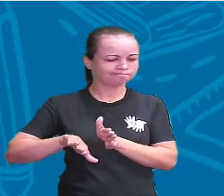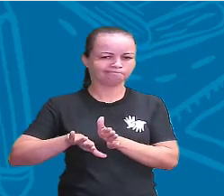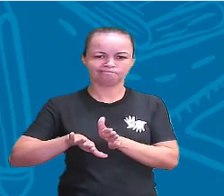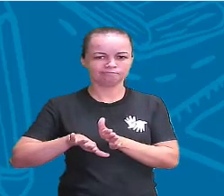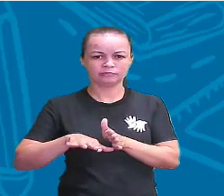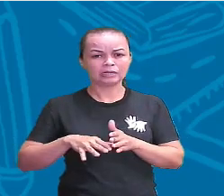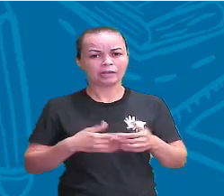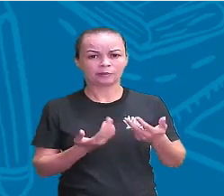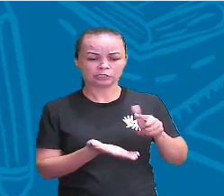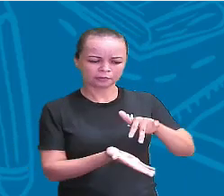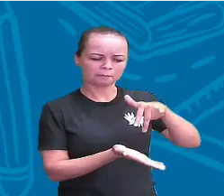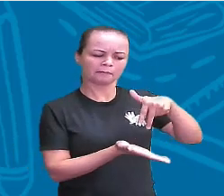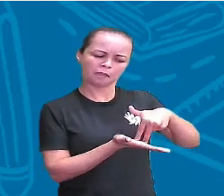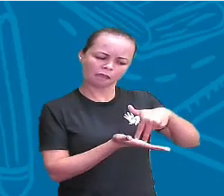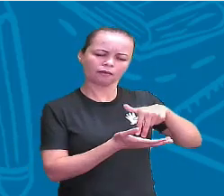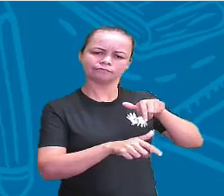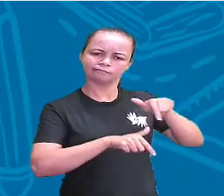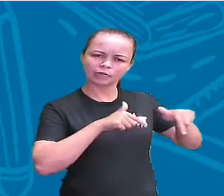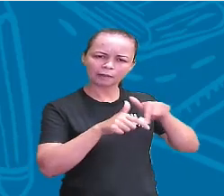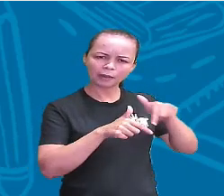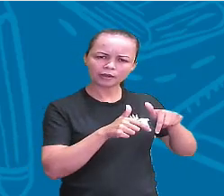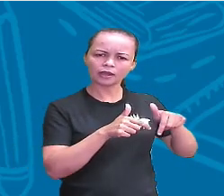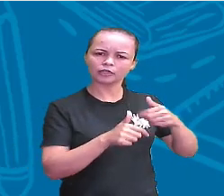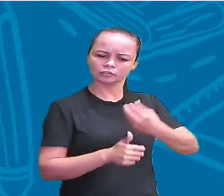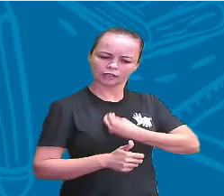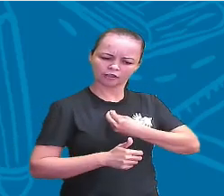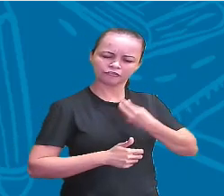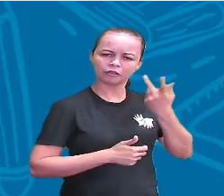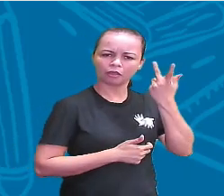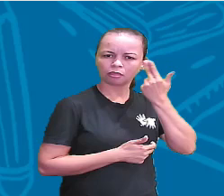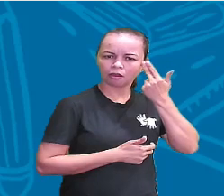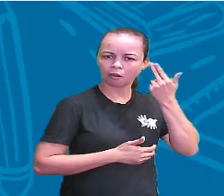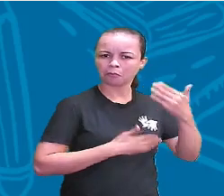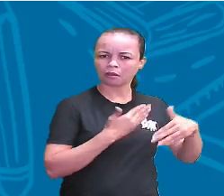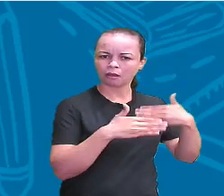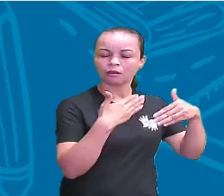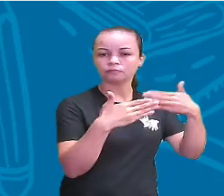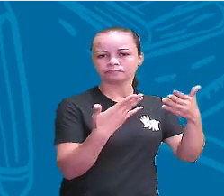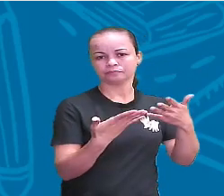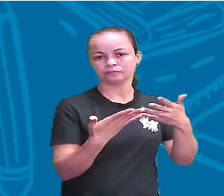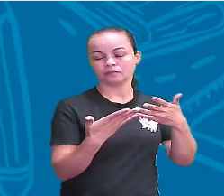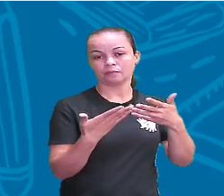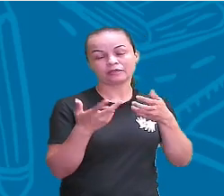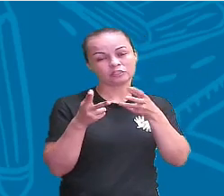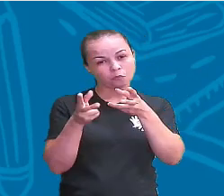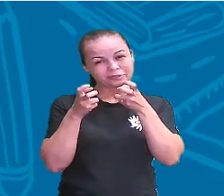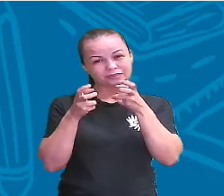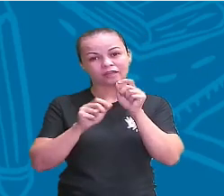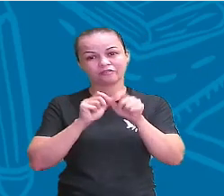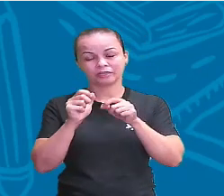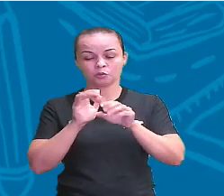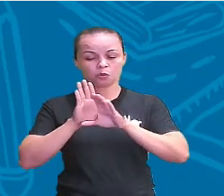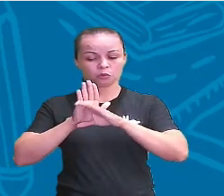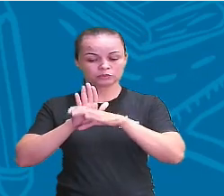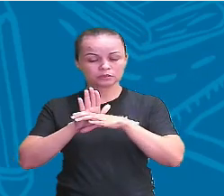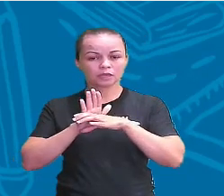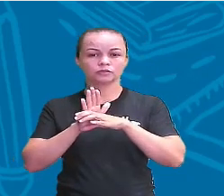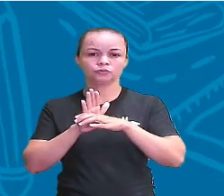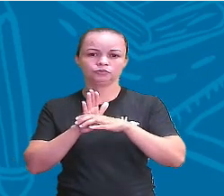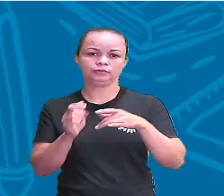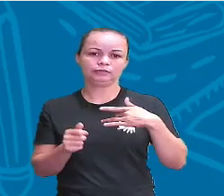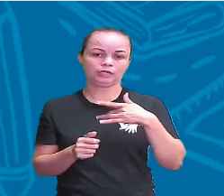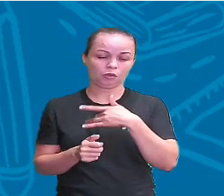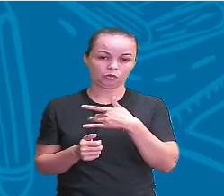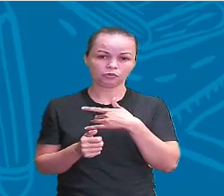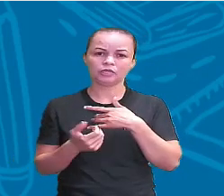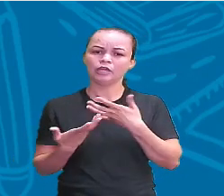pé, trabalhando e levando uma vida normal. Só que a gente vai observar, né, que o conceito de saúde ele também se amplia, né, e